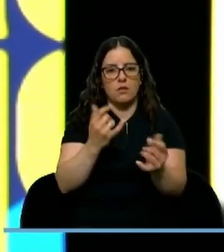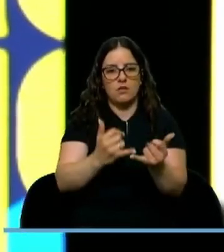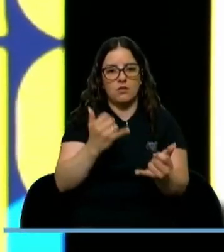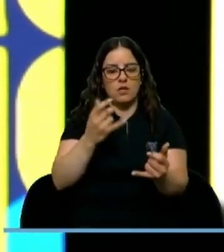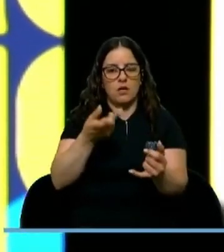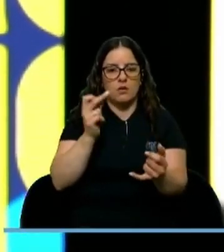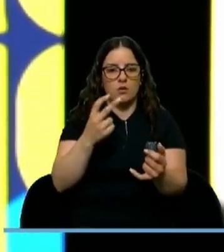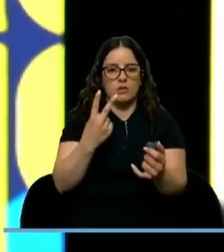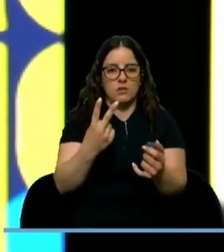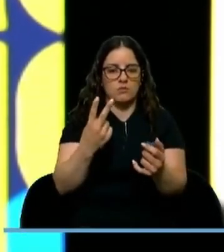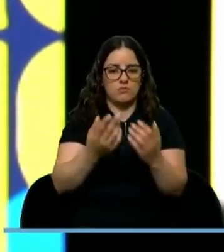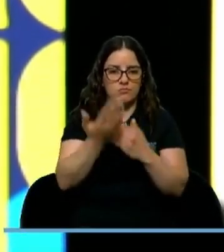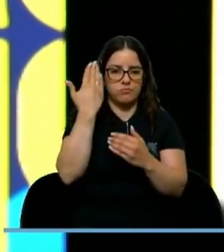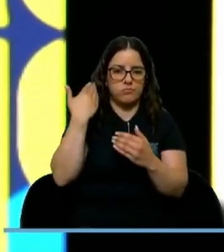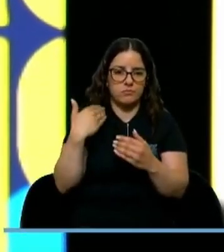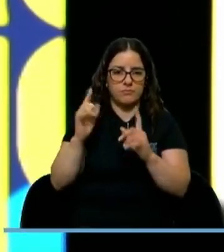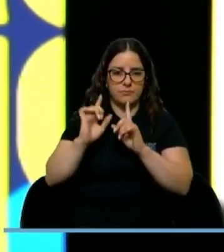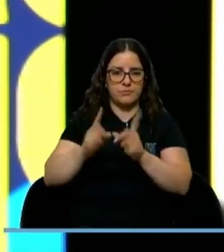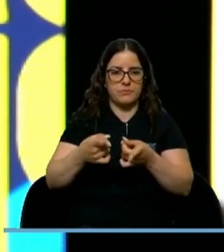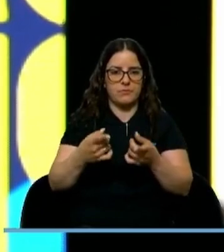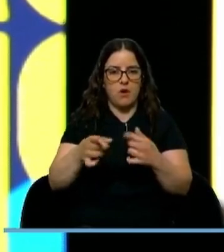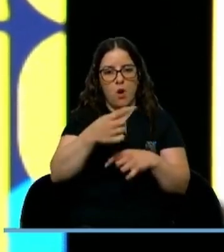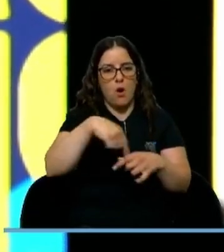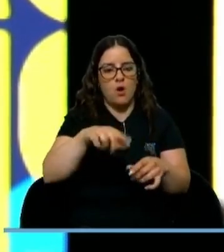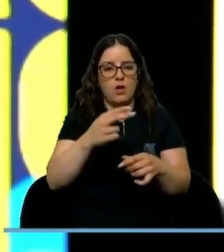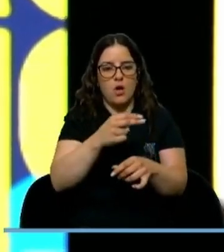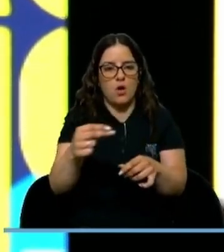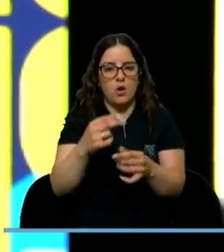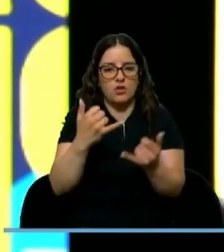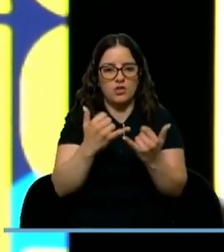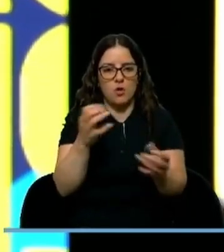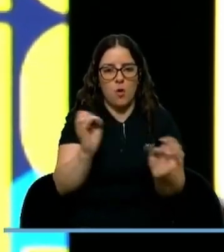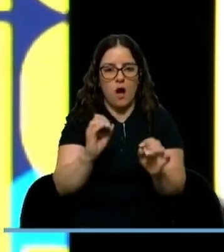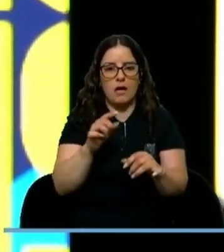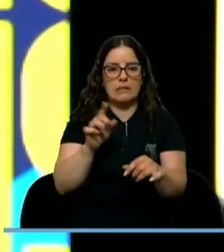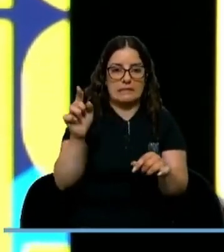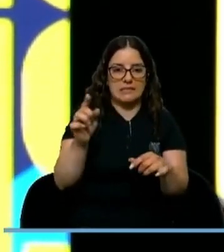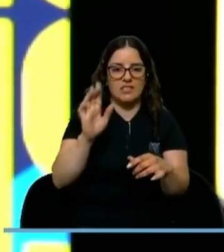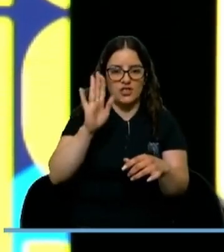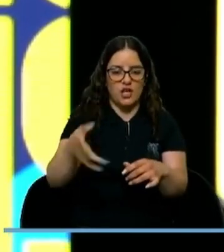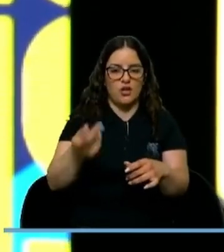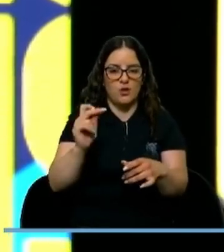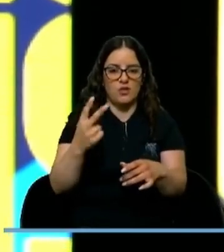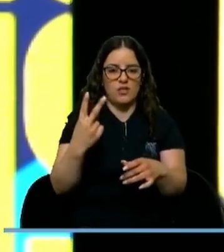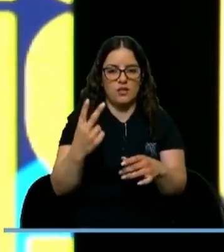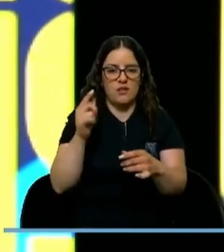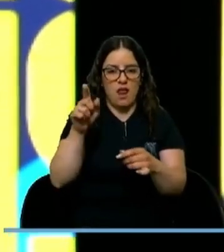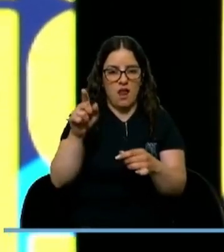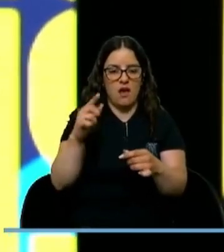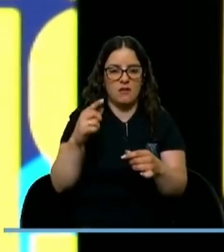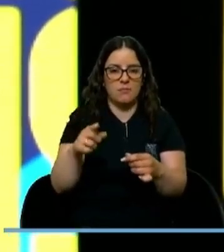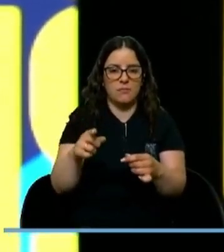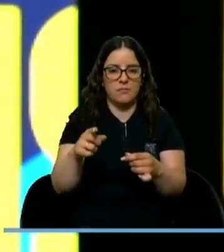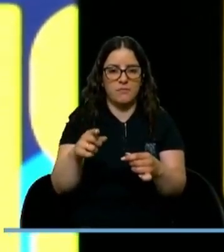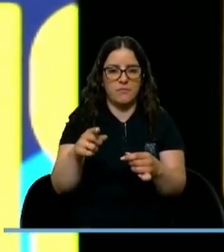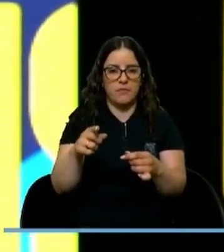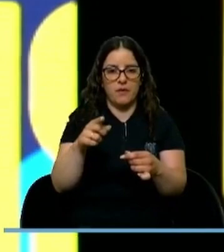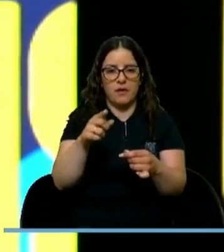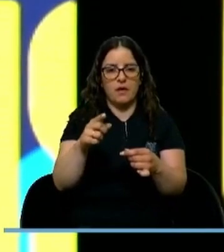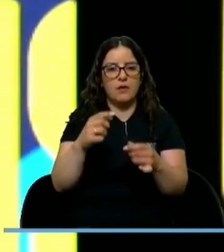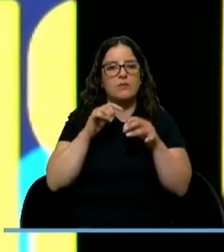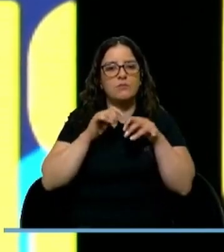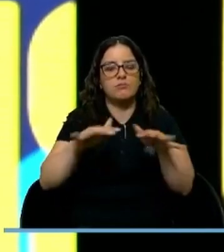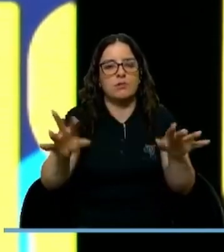2 anos, portanto, o que nós ainda não temos, o tal euro digital, ele já tem há 2 anos, não está difundido, mas a ideia também não é essa,